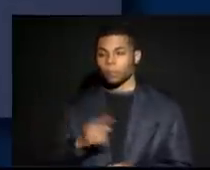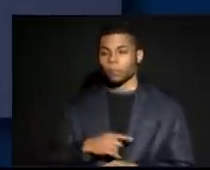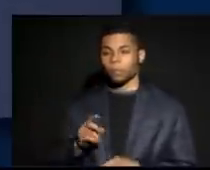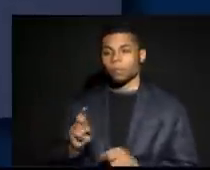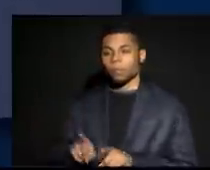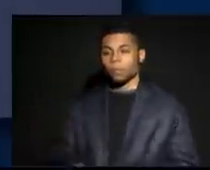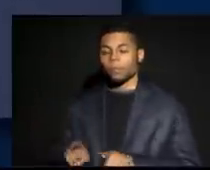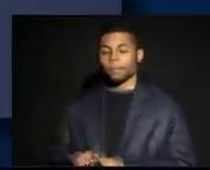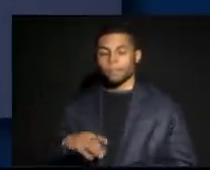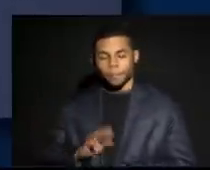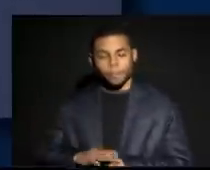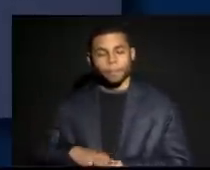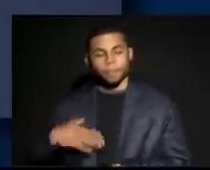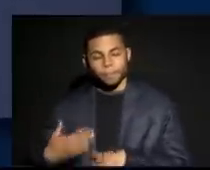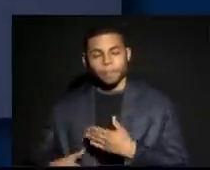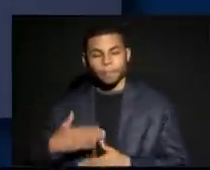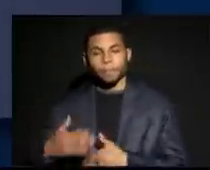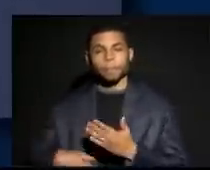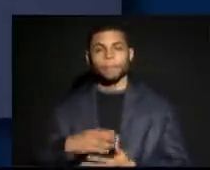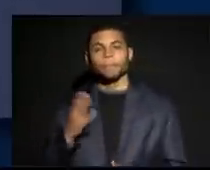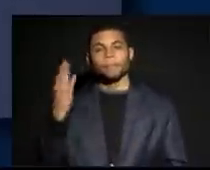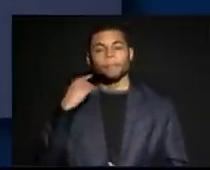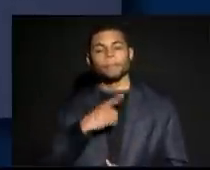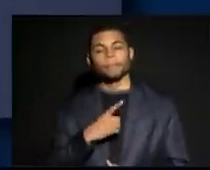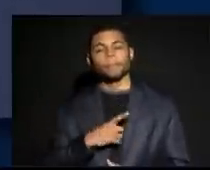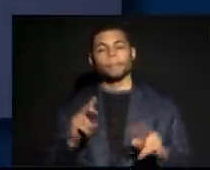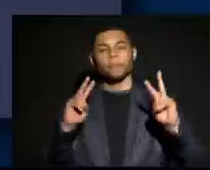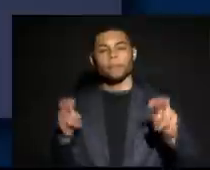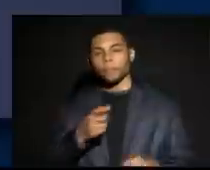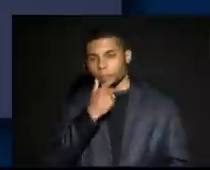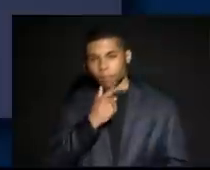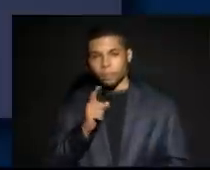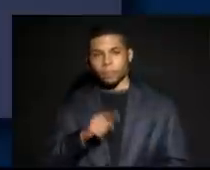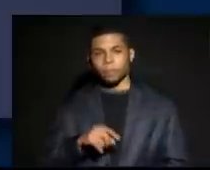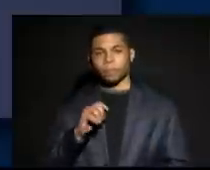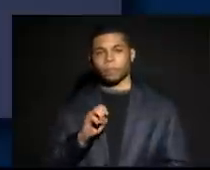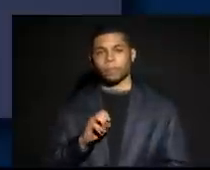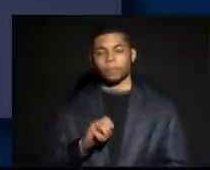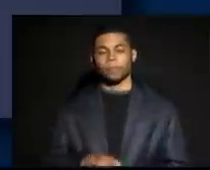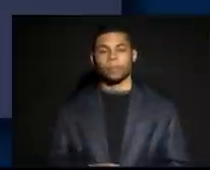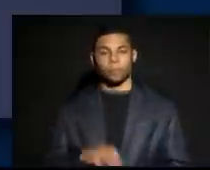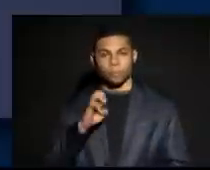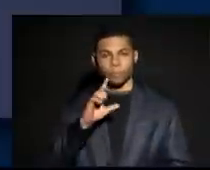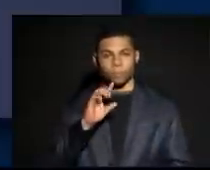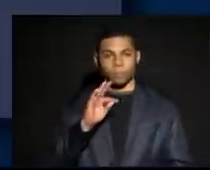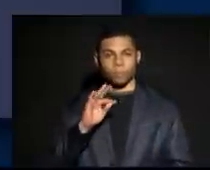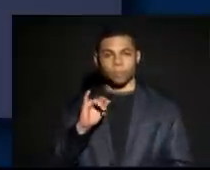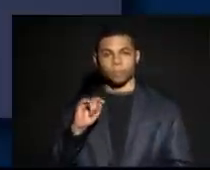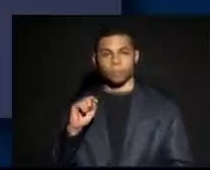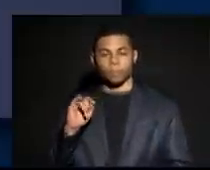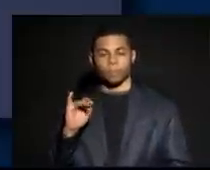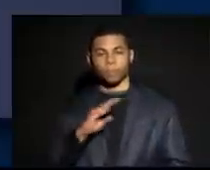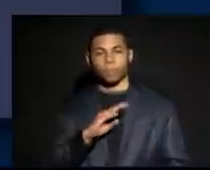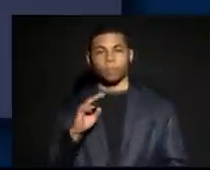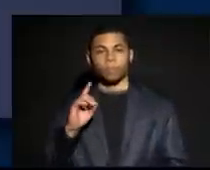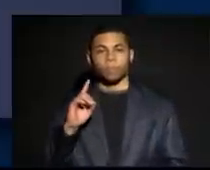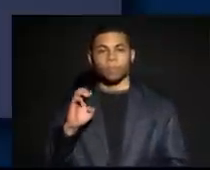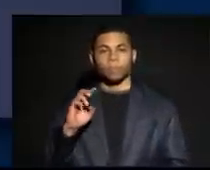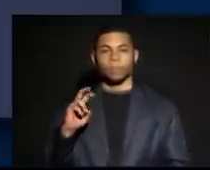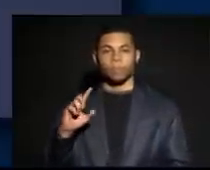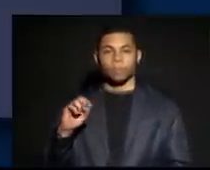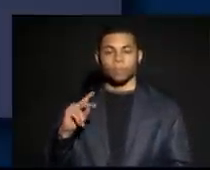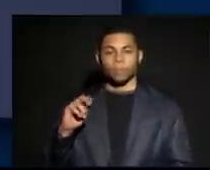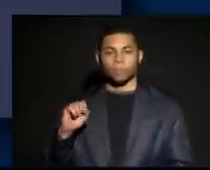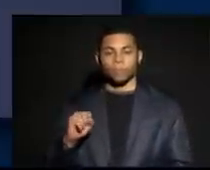desenvolvimento até um dado momento que o termo em inglês era é o desse less developed countries né que se tornou